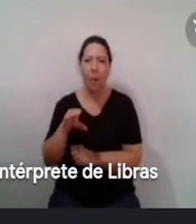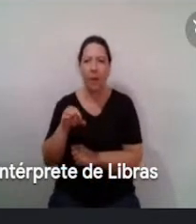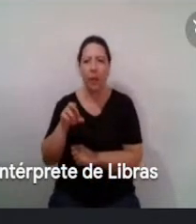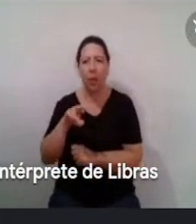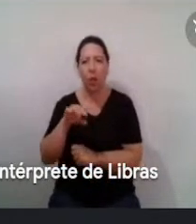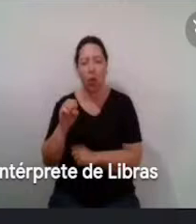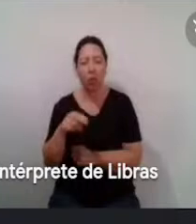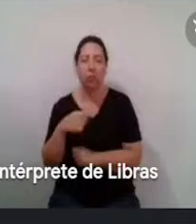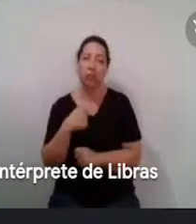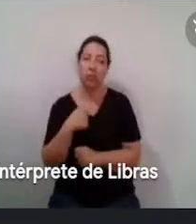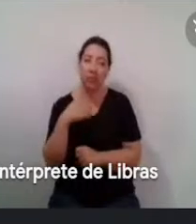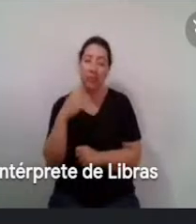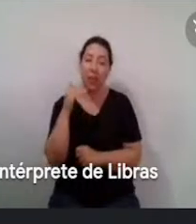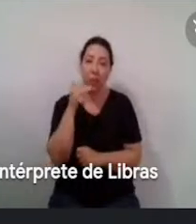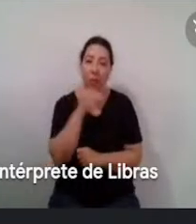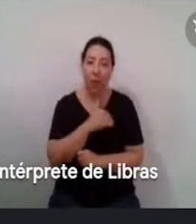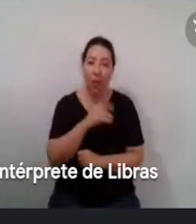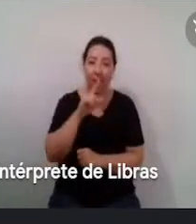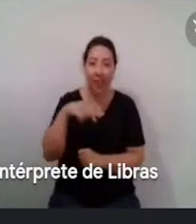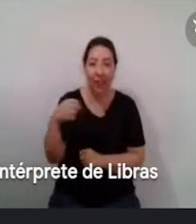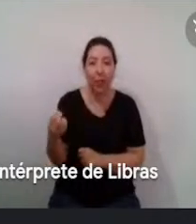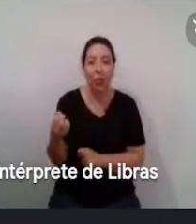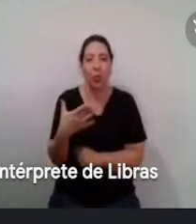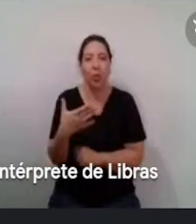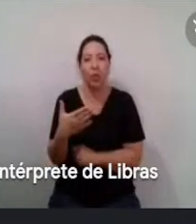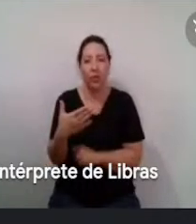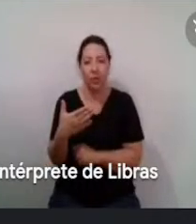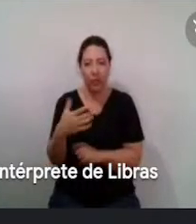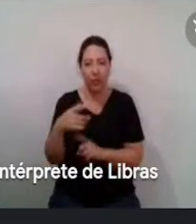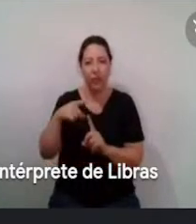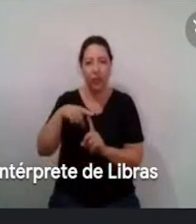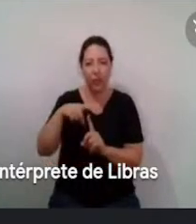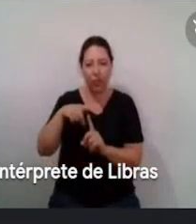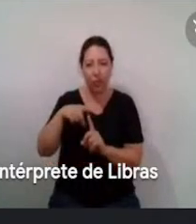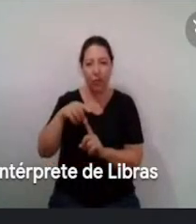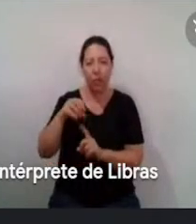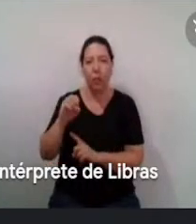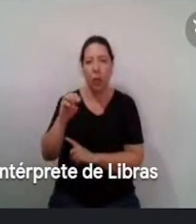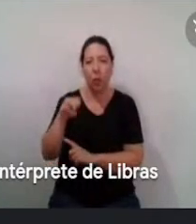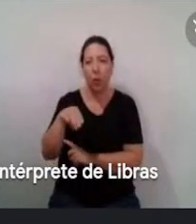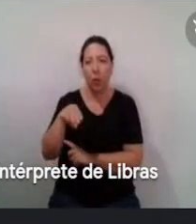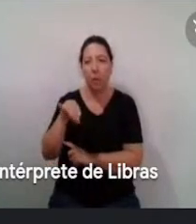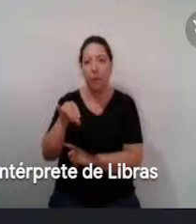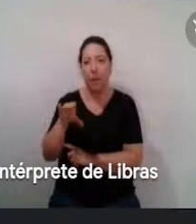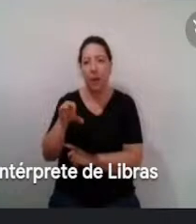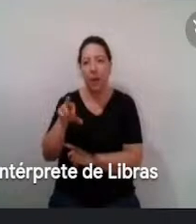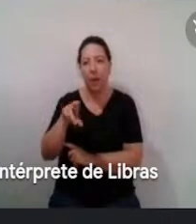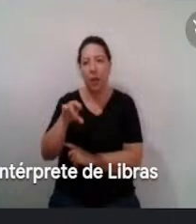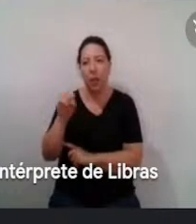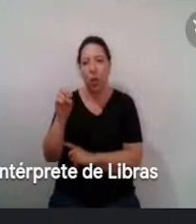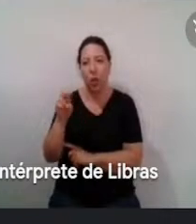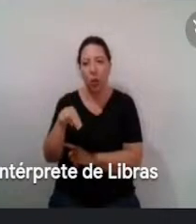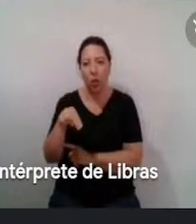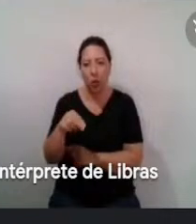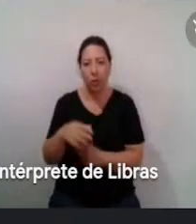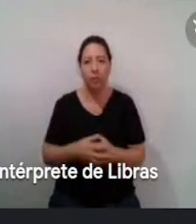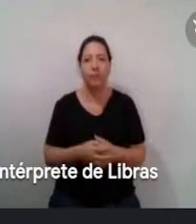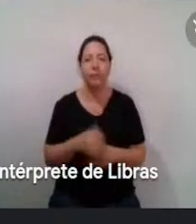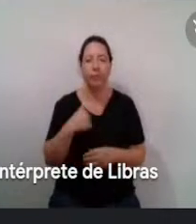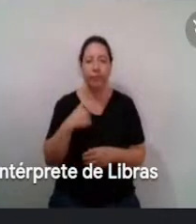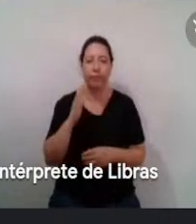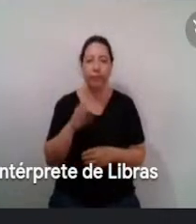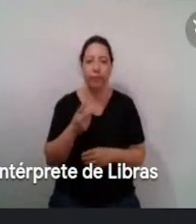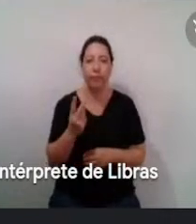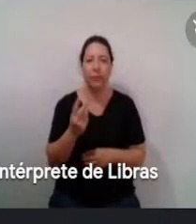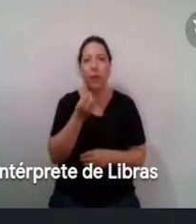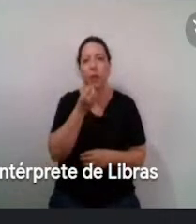a ômicron, pelos sintomas, né, que eu passei pelas duas. Então, saúde para todos, muito obrigado. Boa